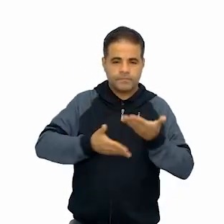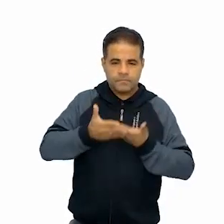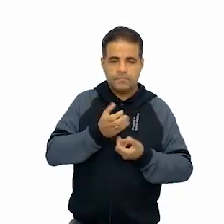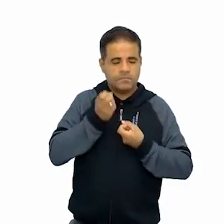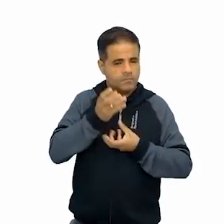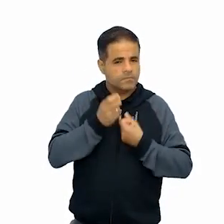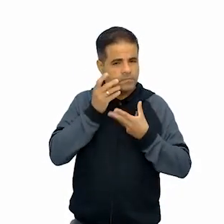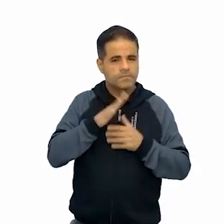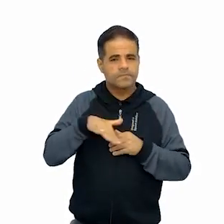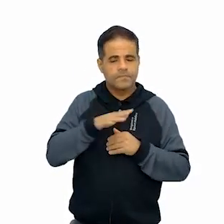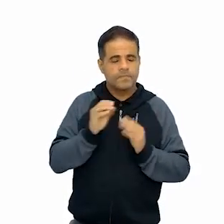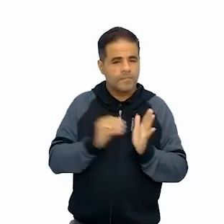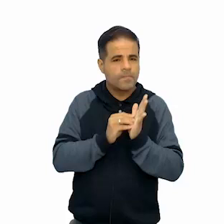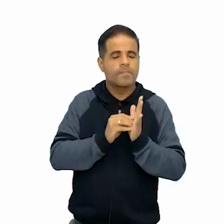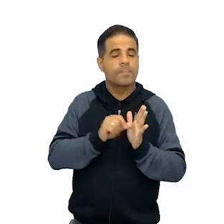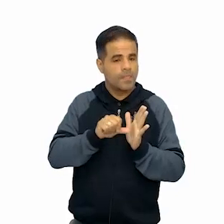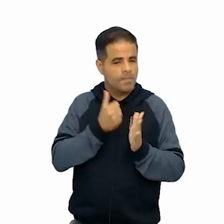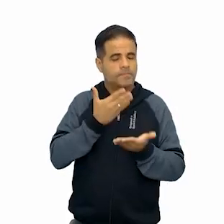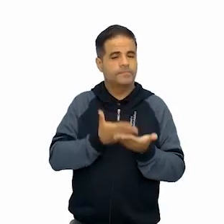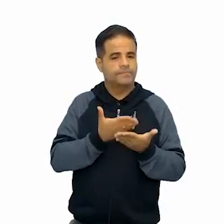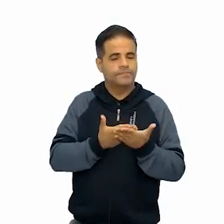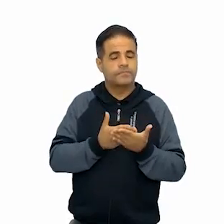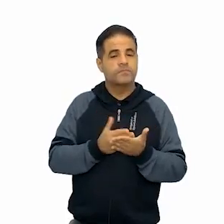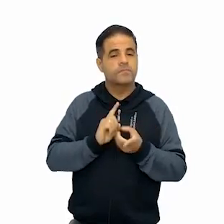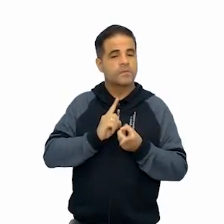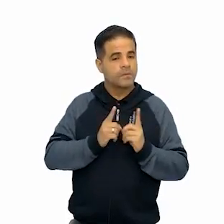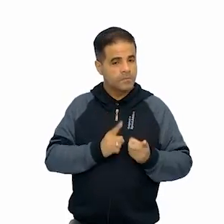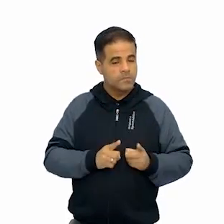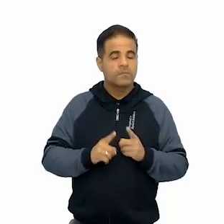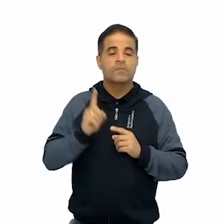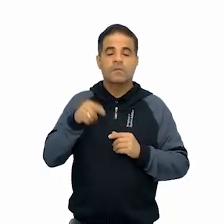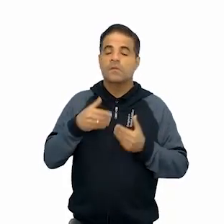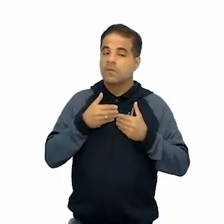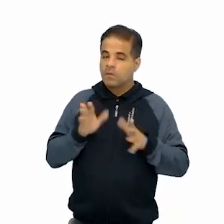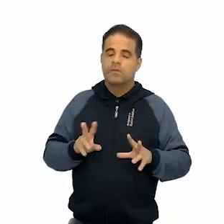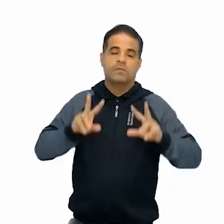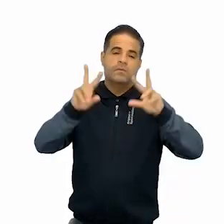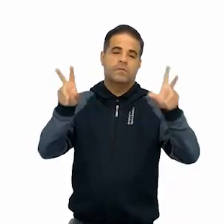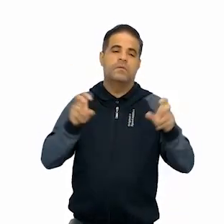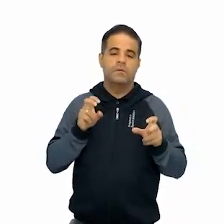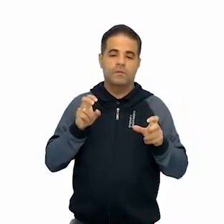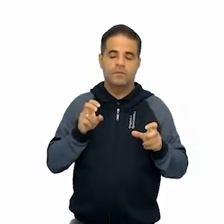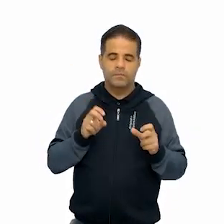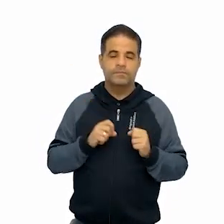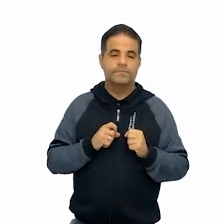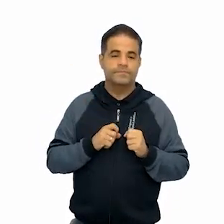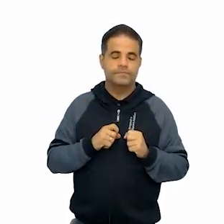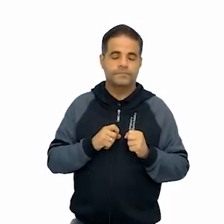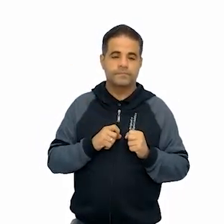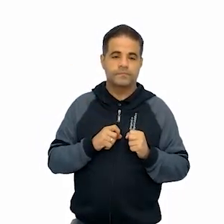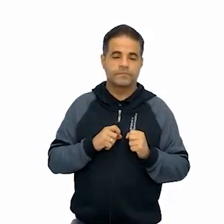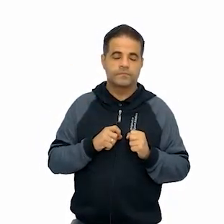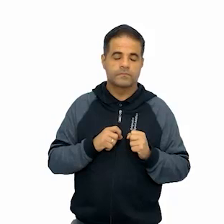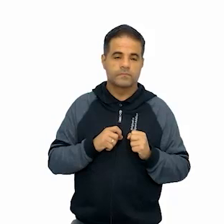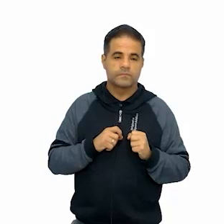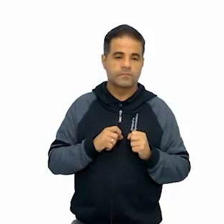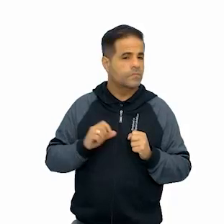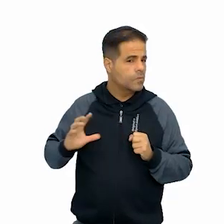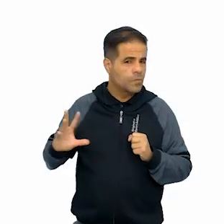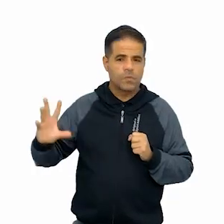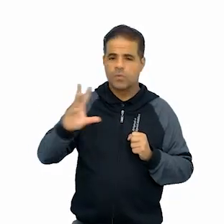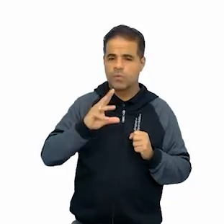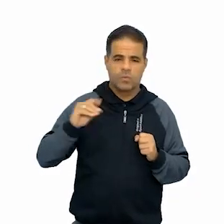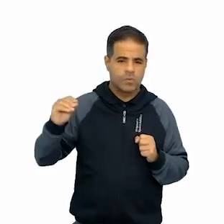informações levantadas na primeira aula da sequência didática. E abro aqui um parênteses, tá? Todos